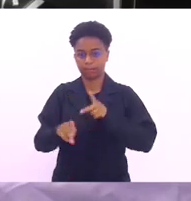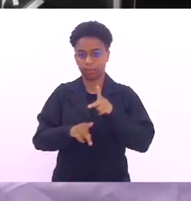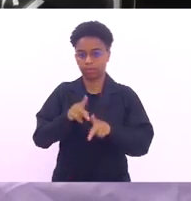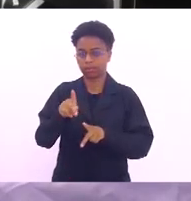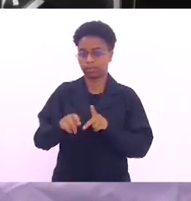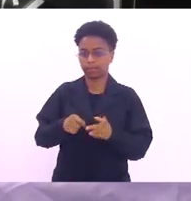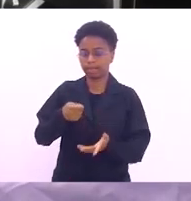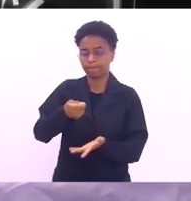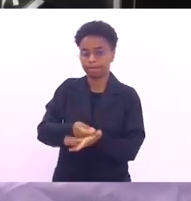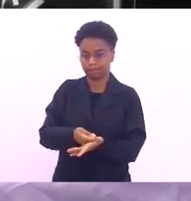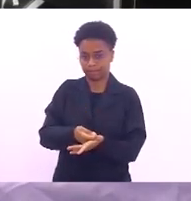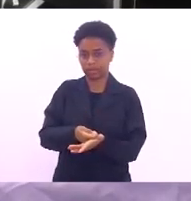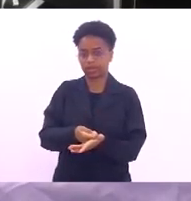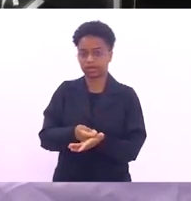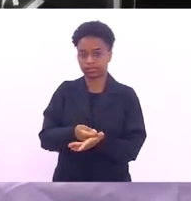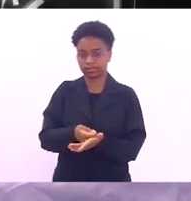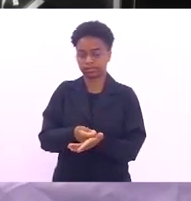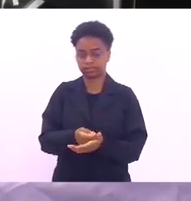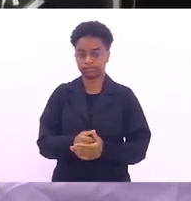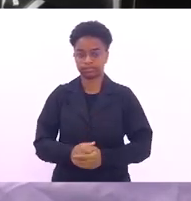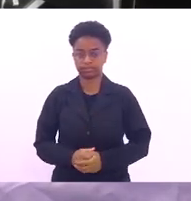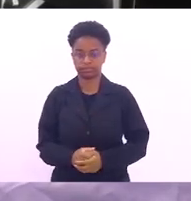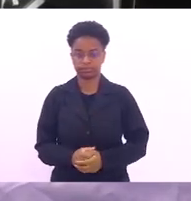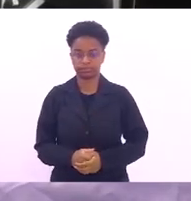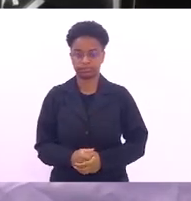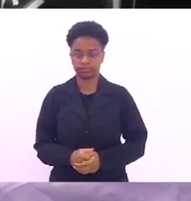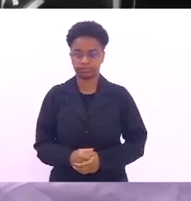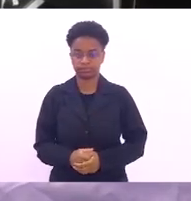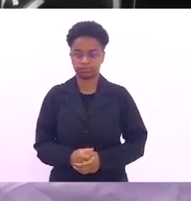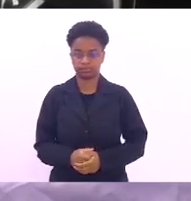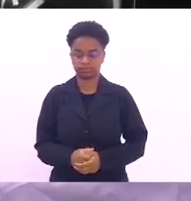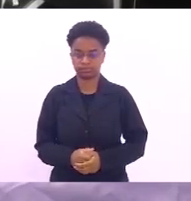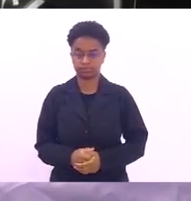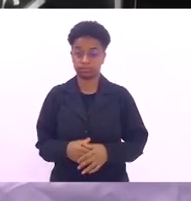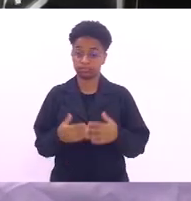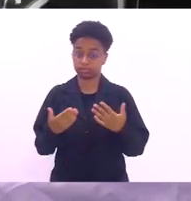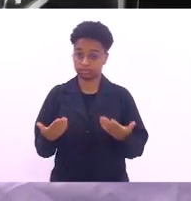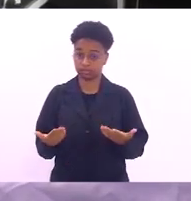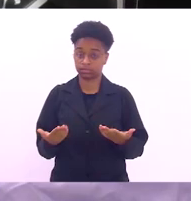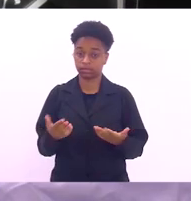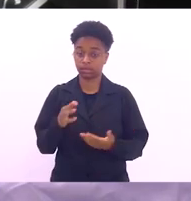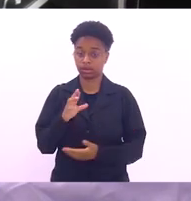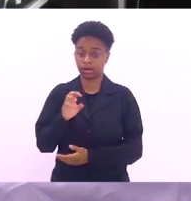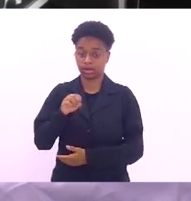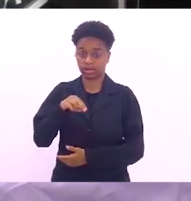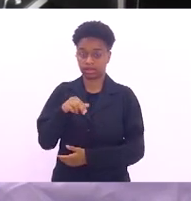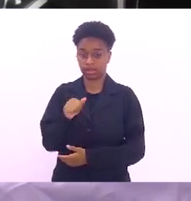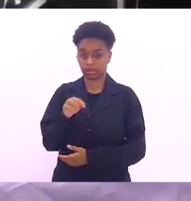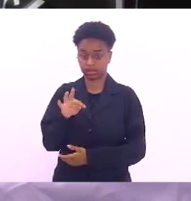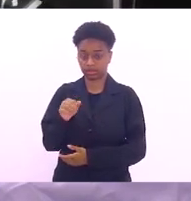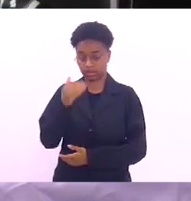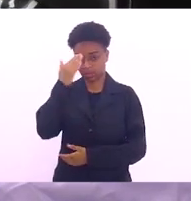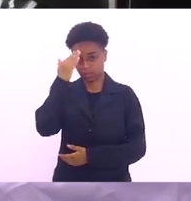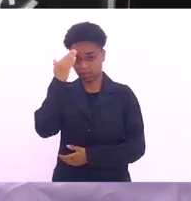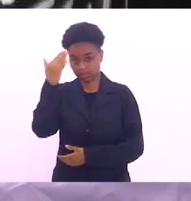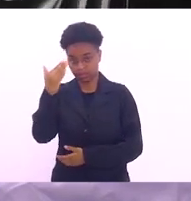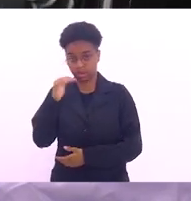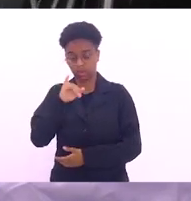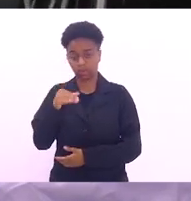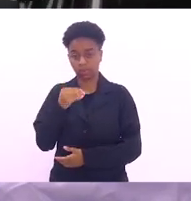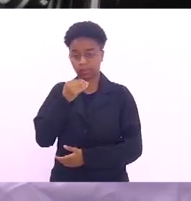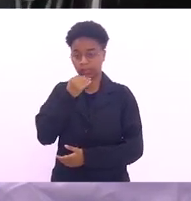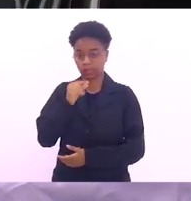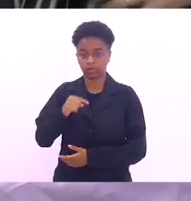do cidadão do Estado do Rio de Janeiro então Renato Obrigada pela oportunidade de estar